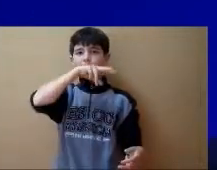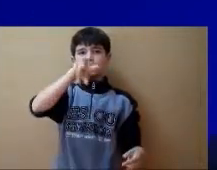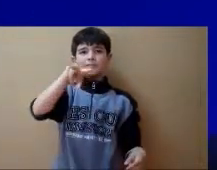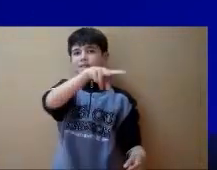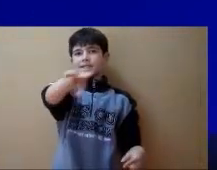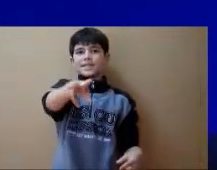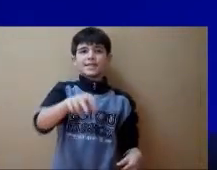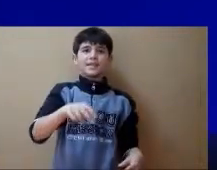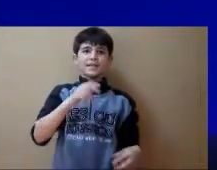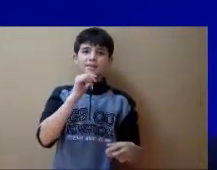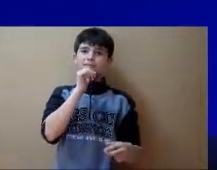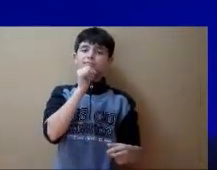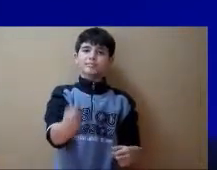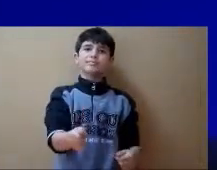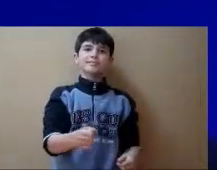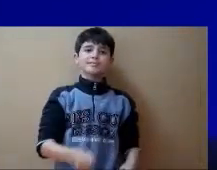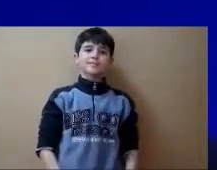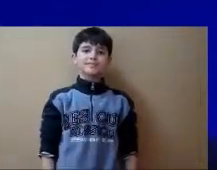animal.